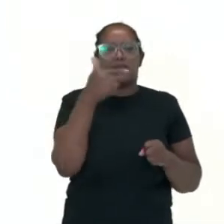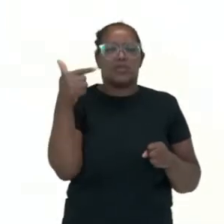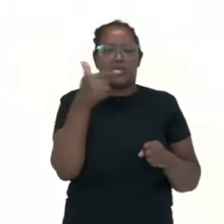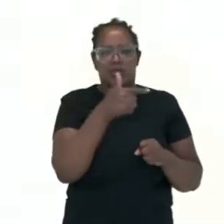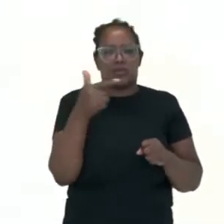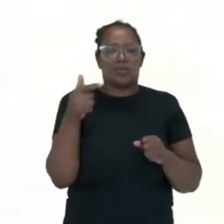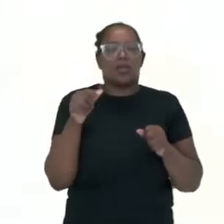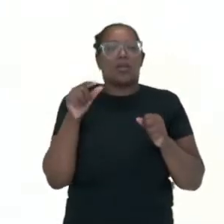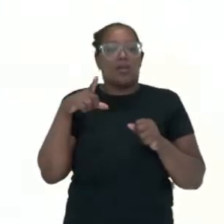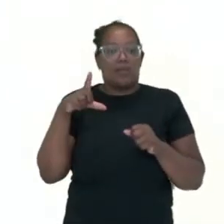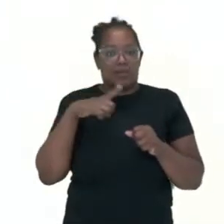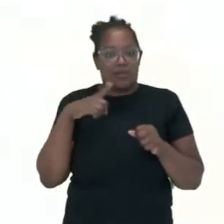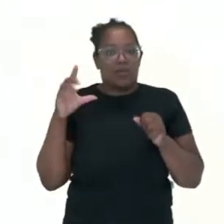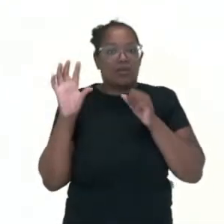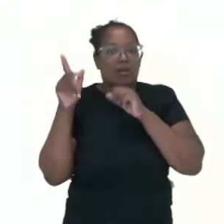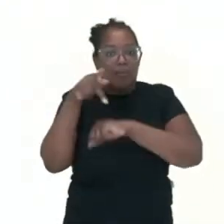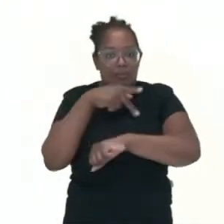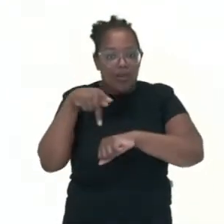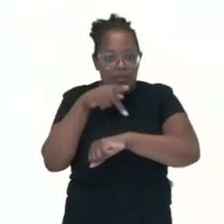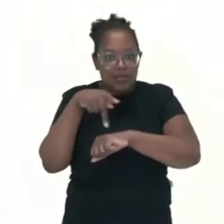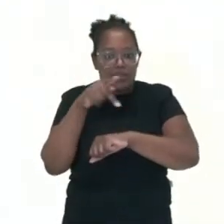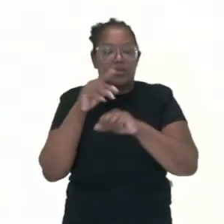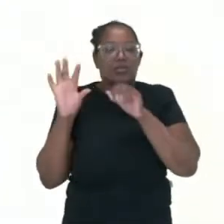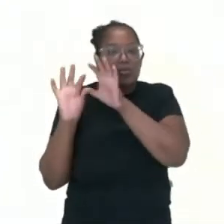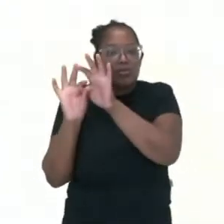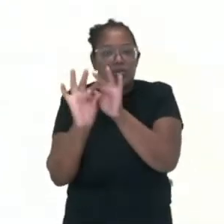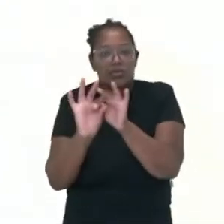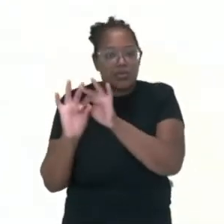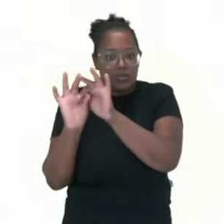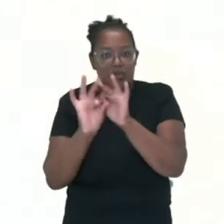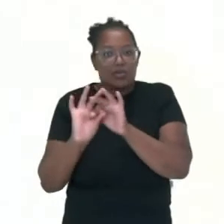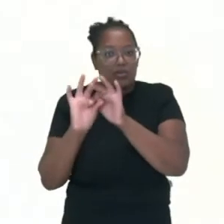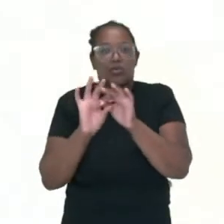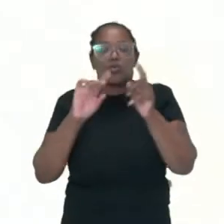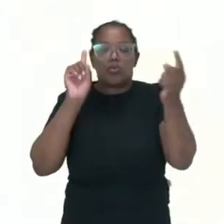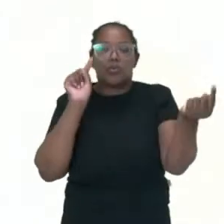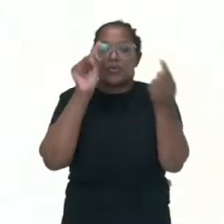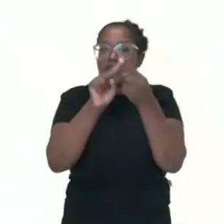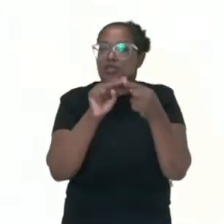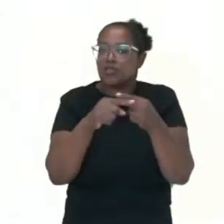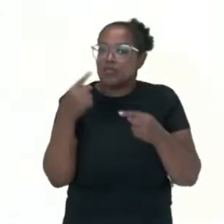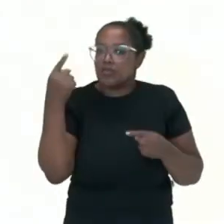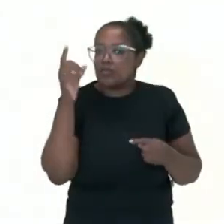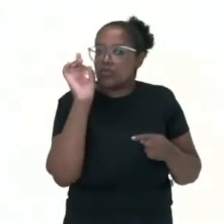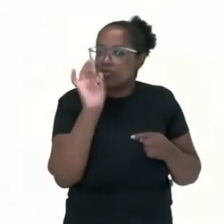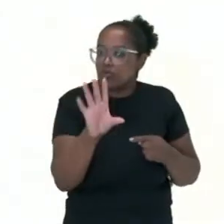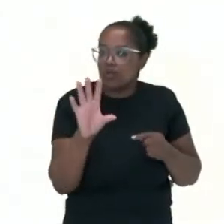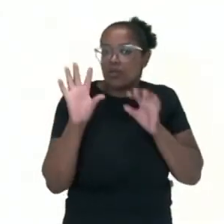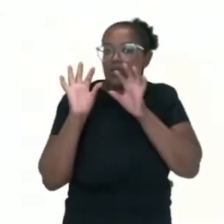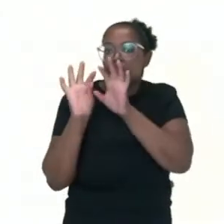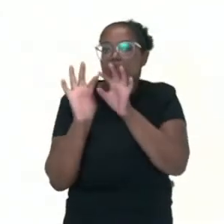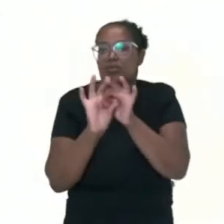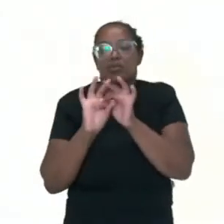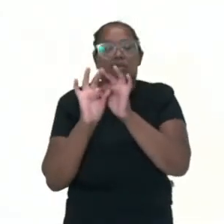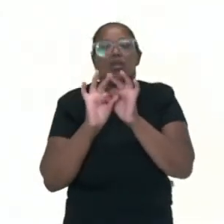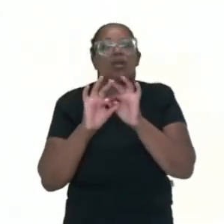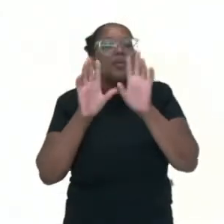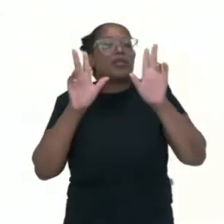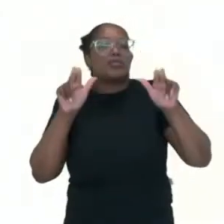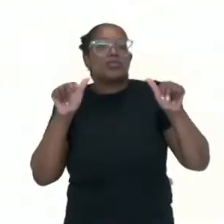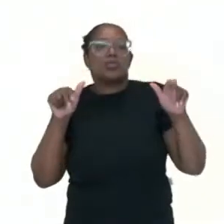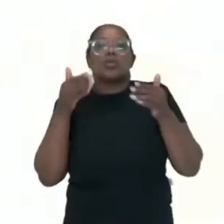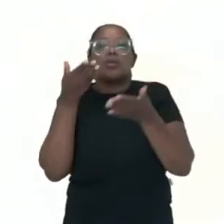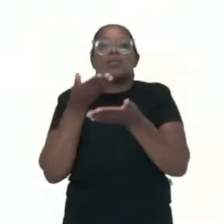em torno de um objetivo comum, serem socialistas. O mais interessante é que elas não perderam a sua identificação